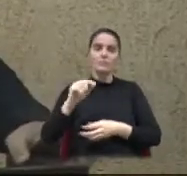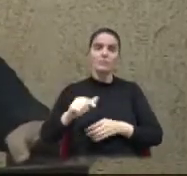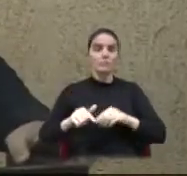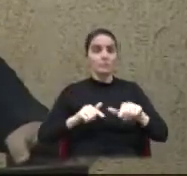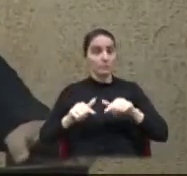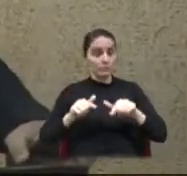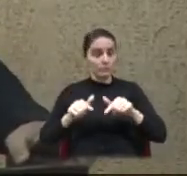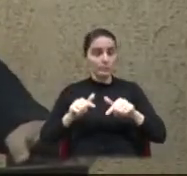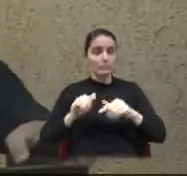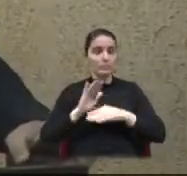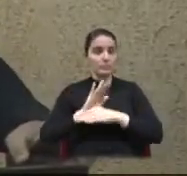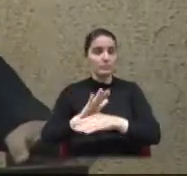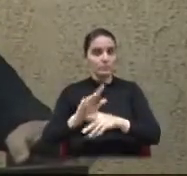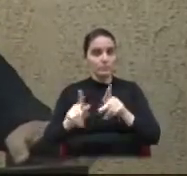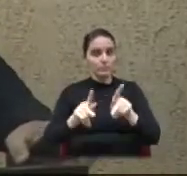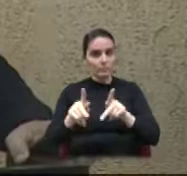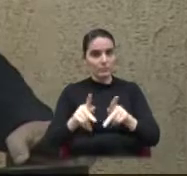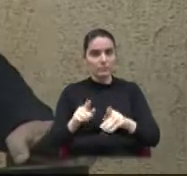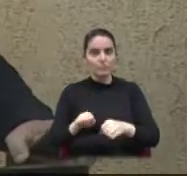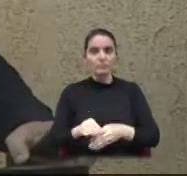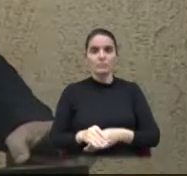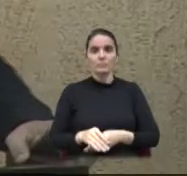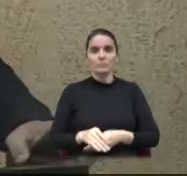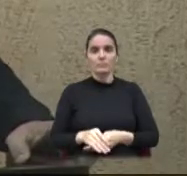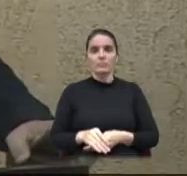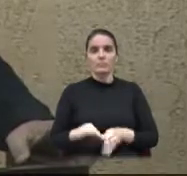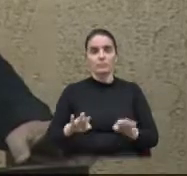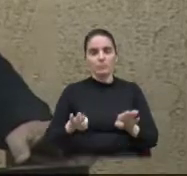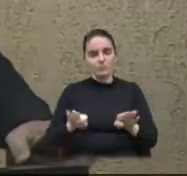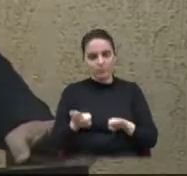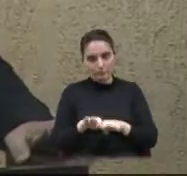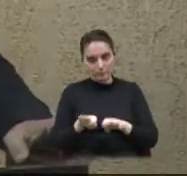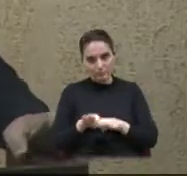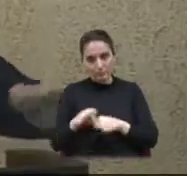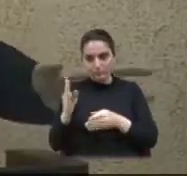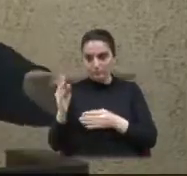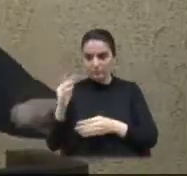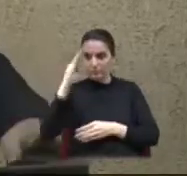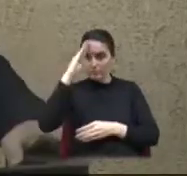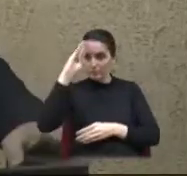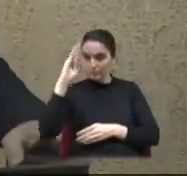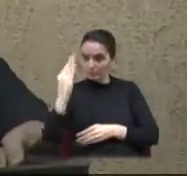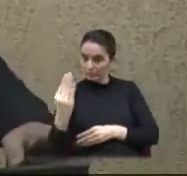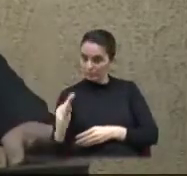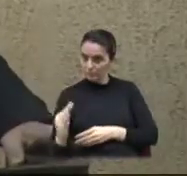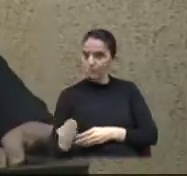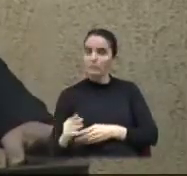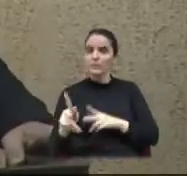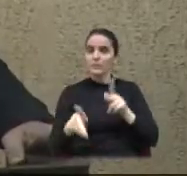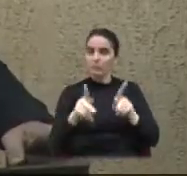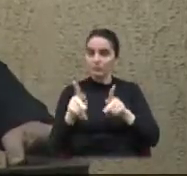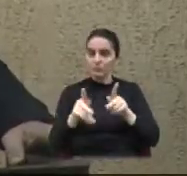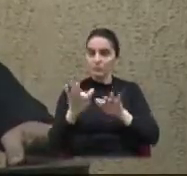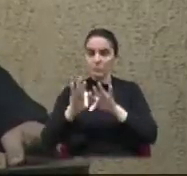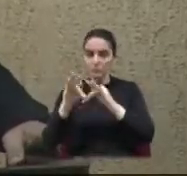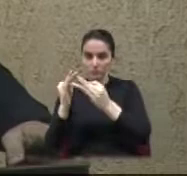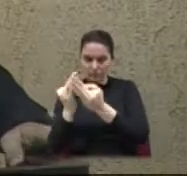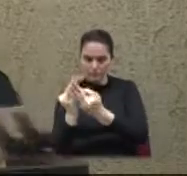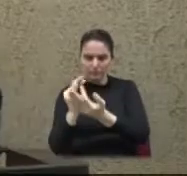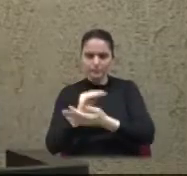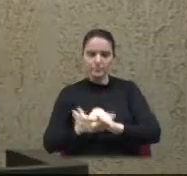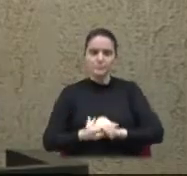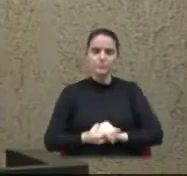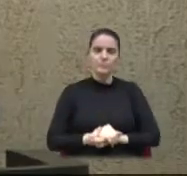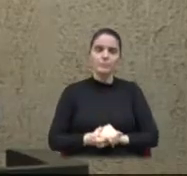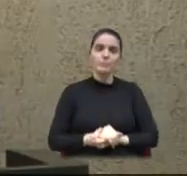serviços, bem como honrar a família que resulta em grande importância essa distinção honorífica.